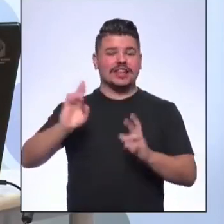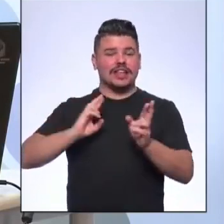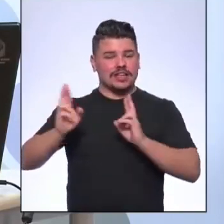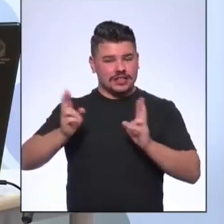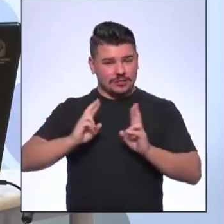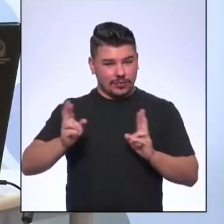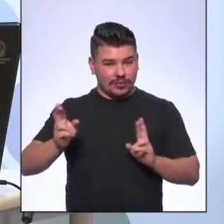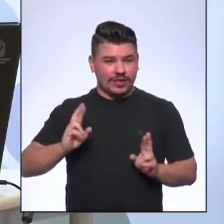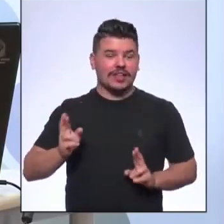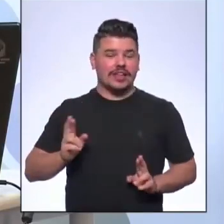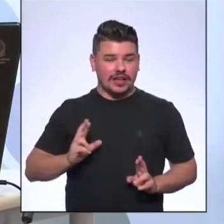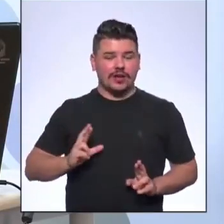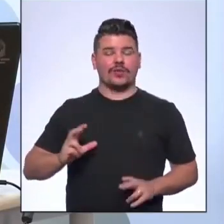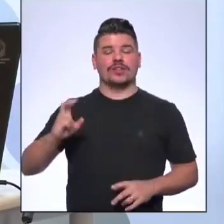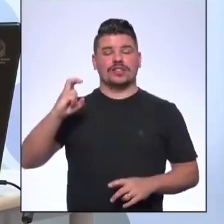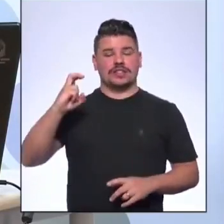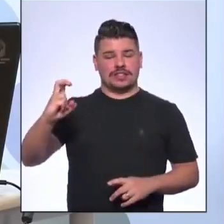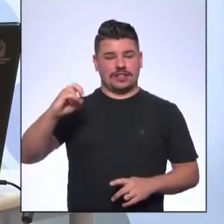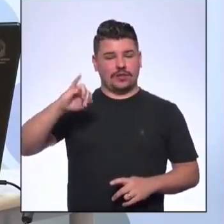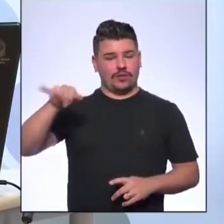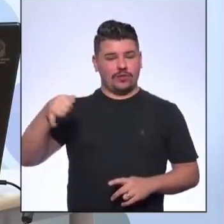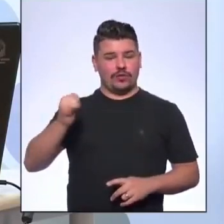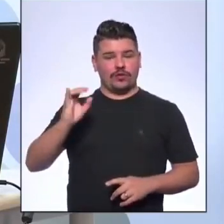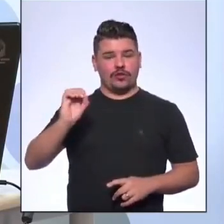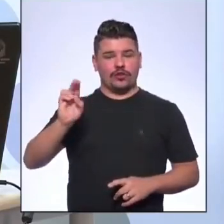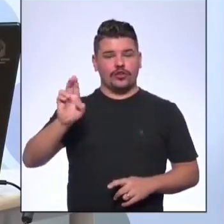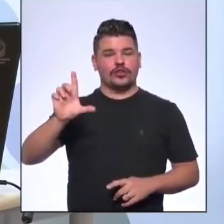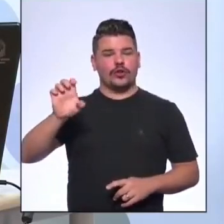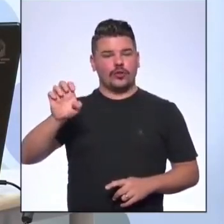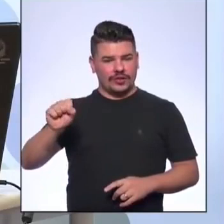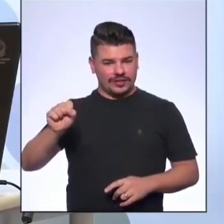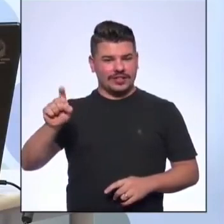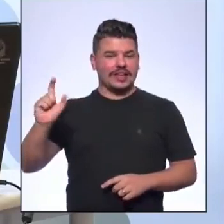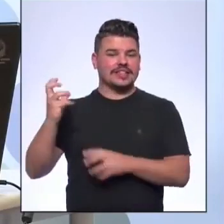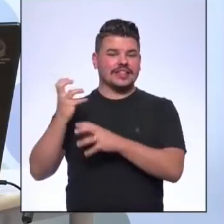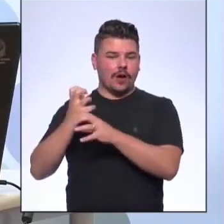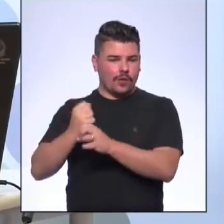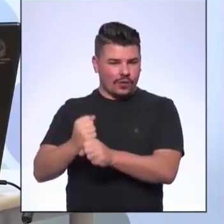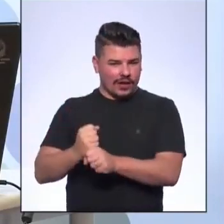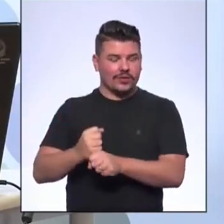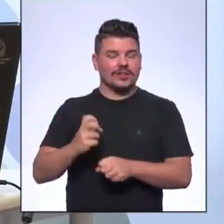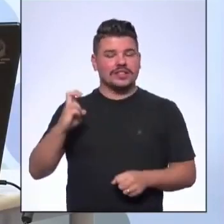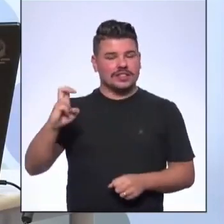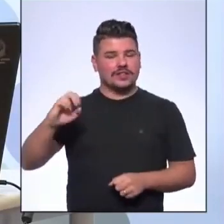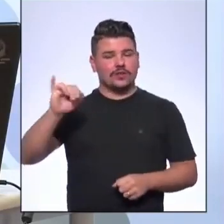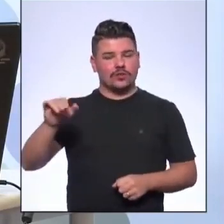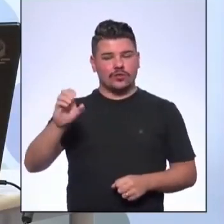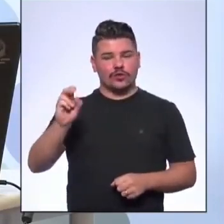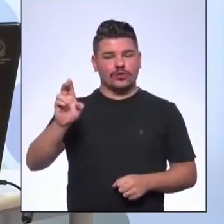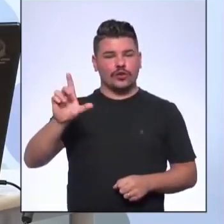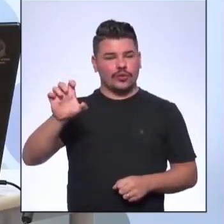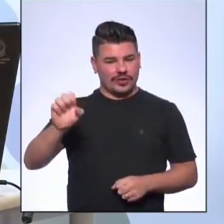a 5 joules. 5 joules foi o cálculo deles aqui, né? E parabéns aí, vocês que